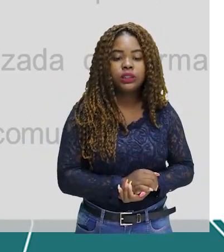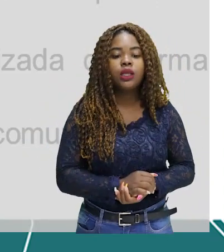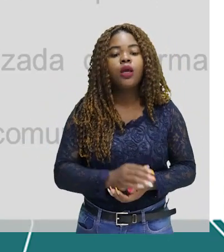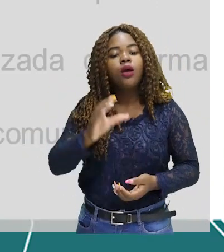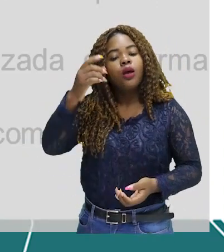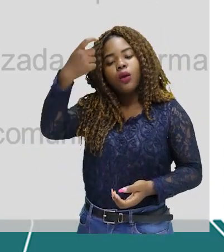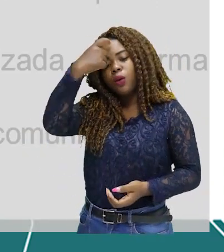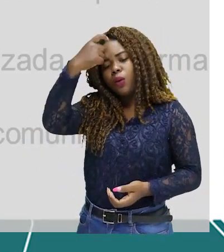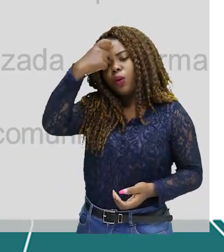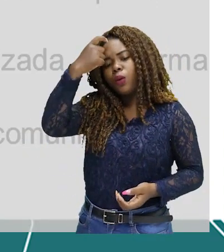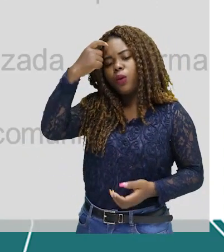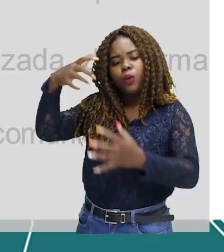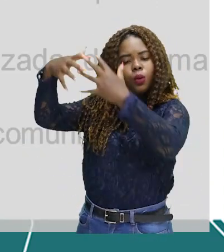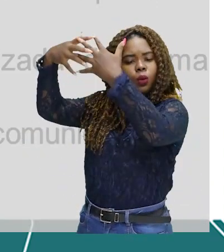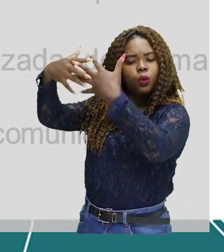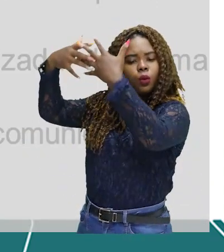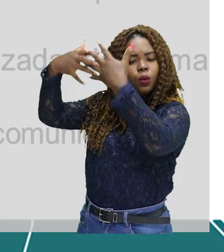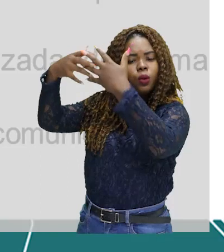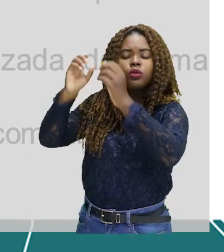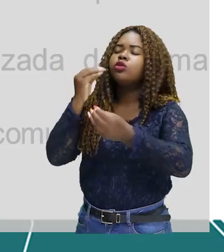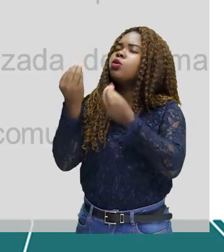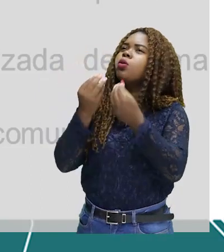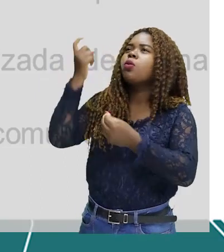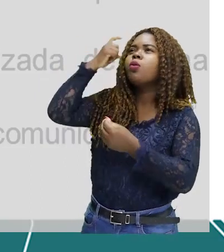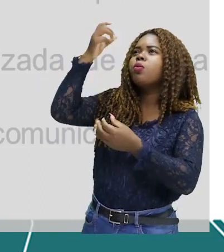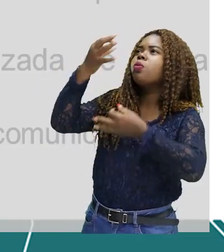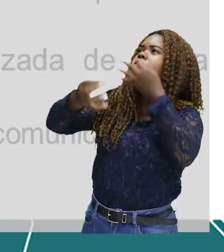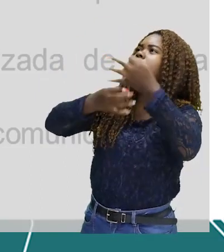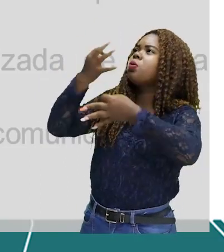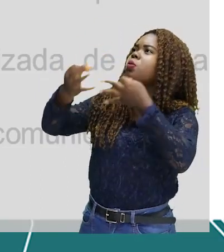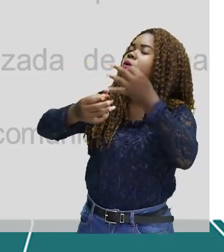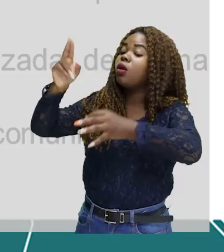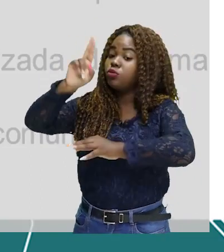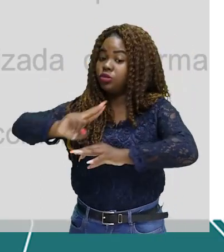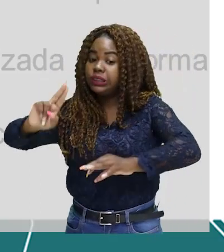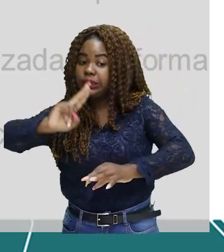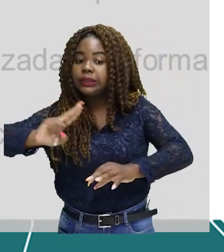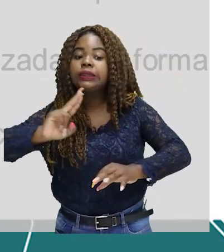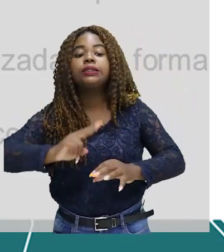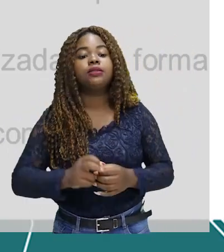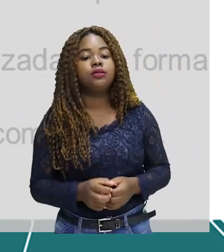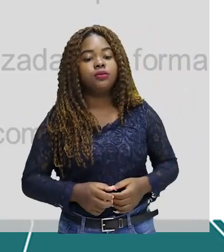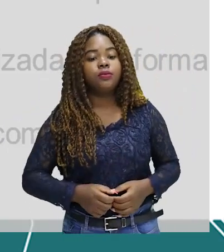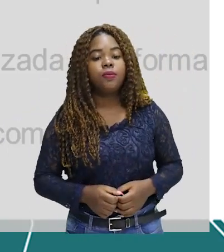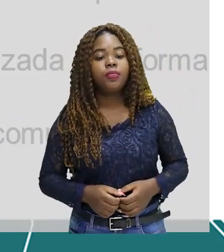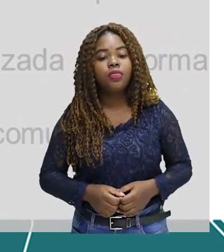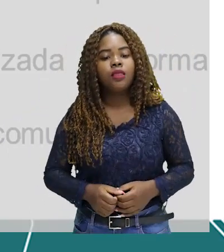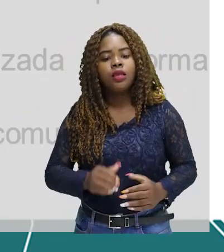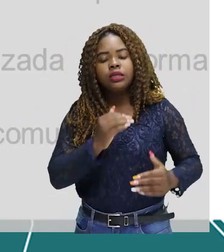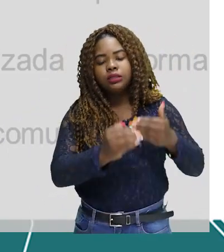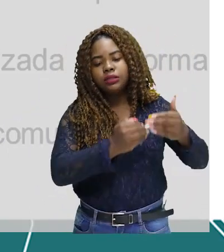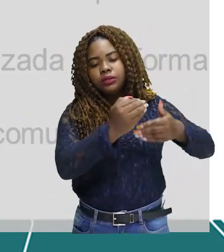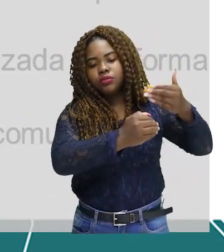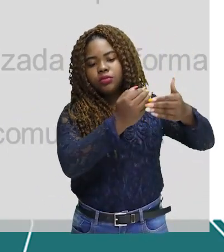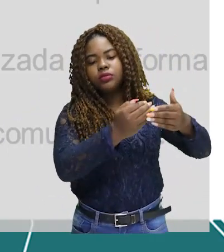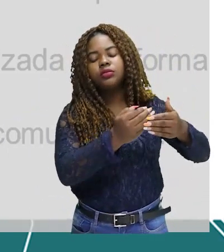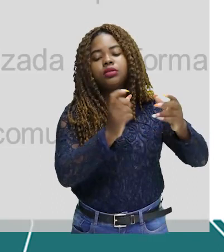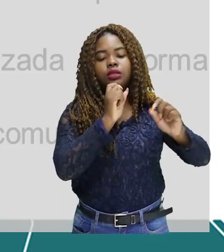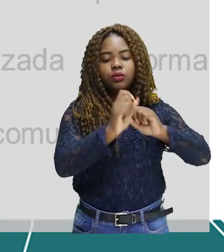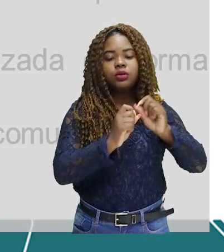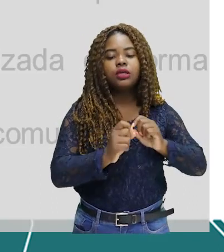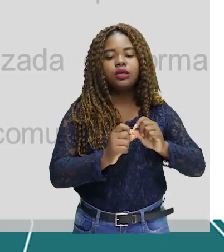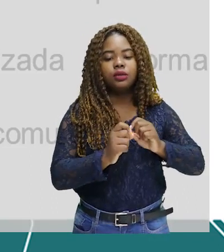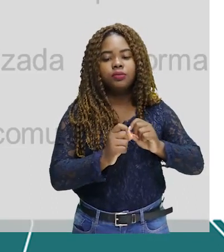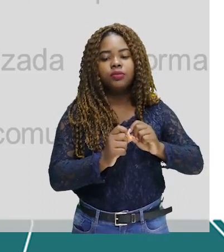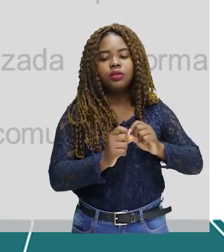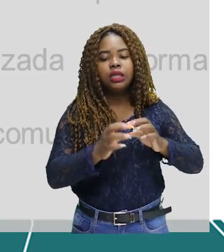cognitivo, relacionado à maneira como pensamos ao utilizar os dispositivos digitais; construtivo, pressupõe que a tecnologia